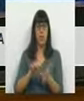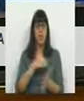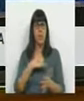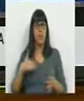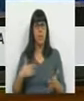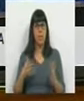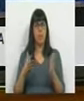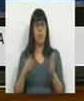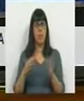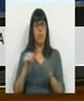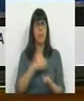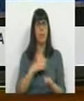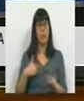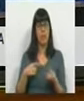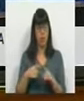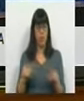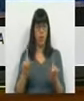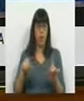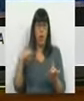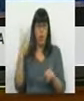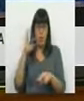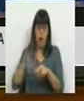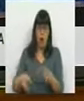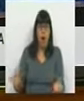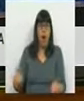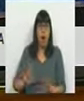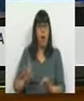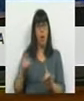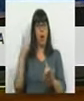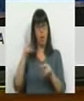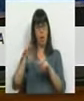nas unidades locais de saúde, que é onde não devia fazer os cortes,